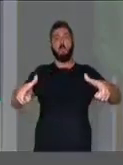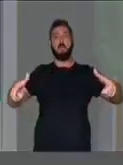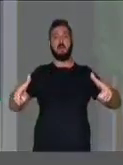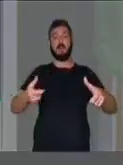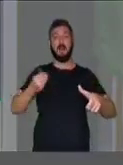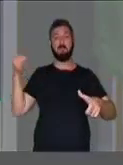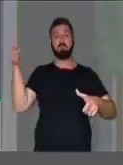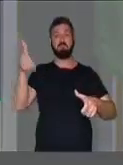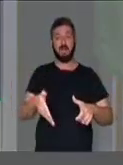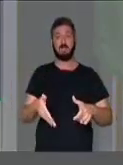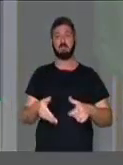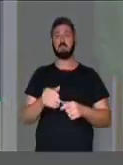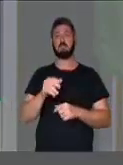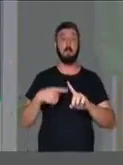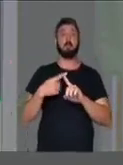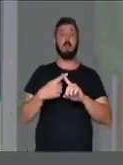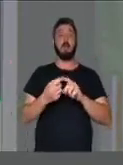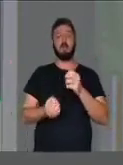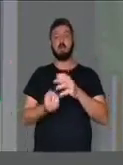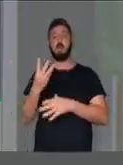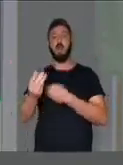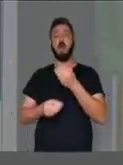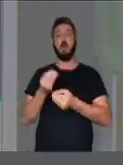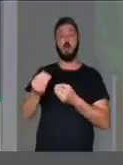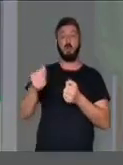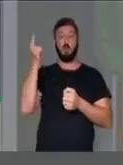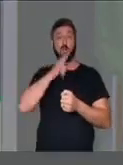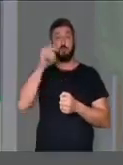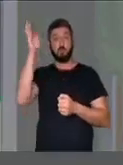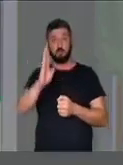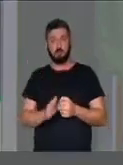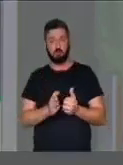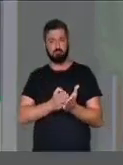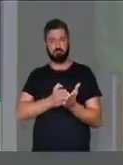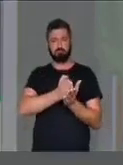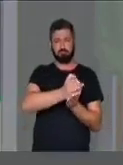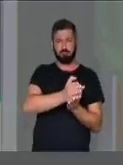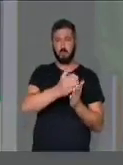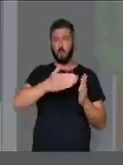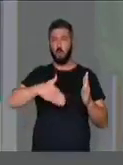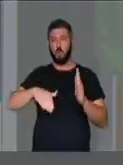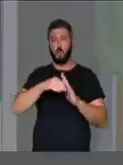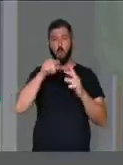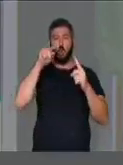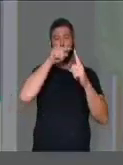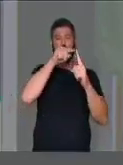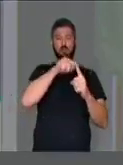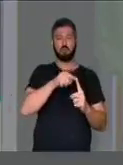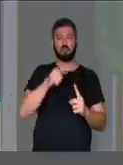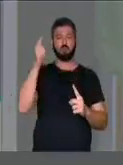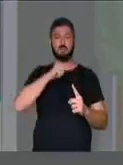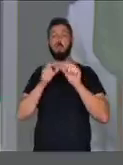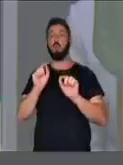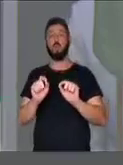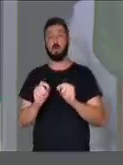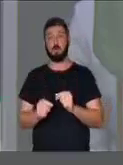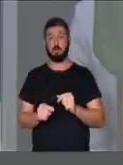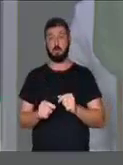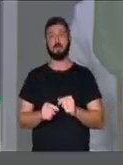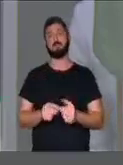da participação dos biocombustíveis em nossa matriz energética nacional, com oferecimento